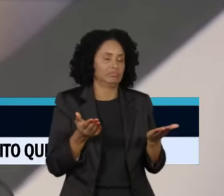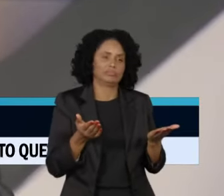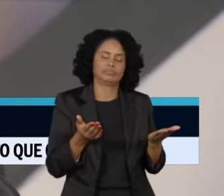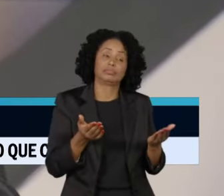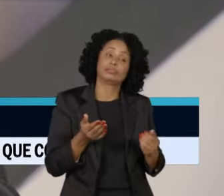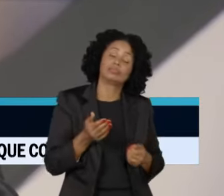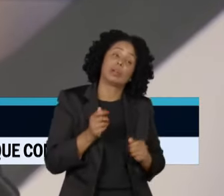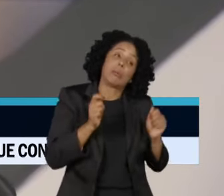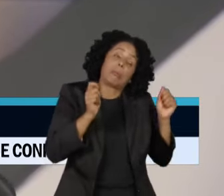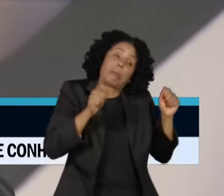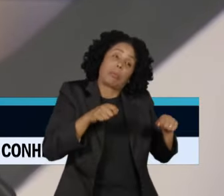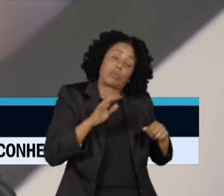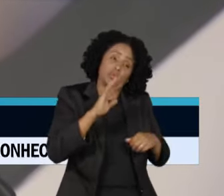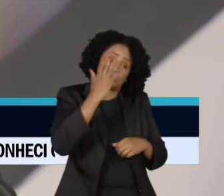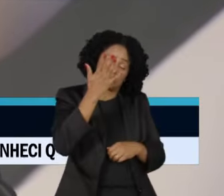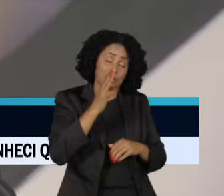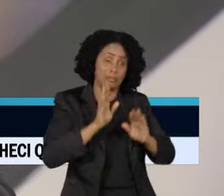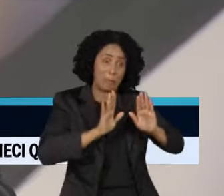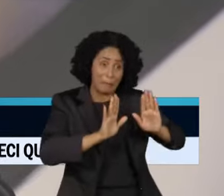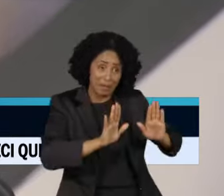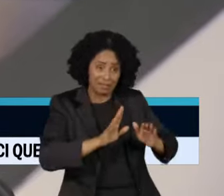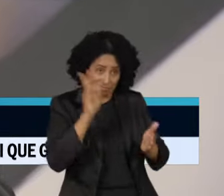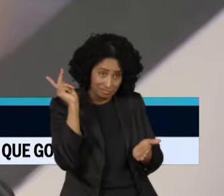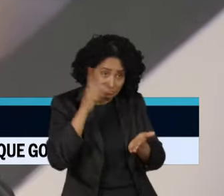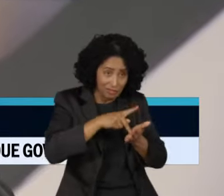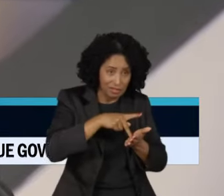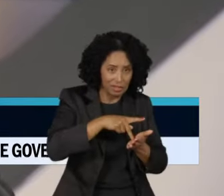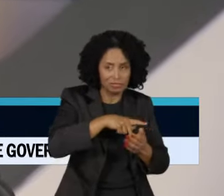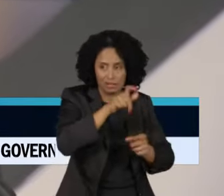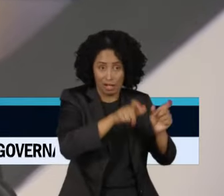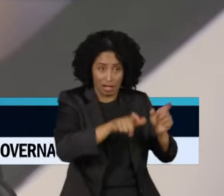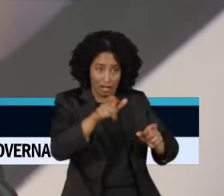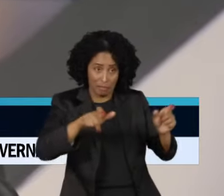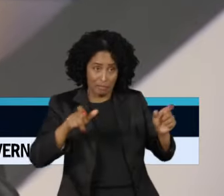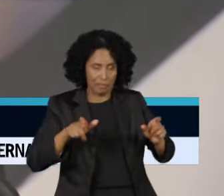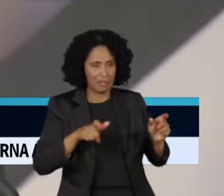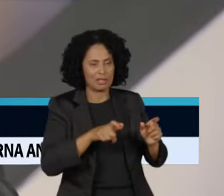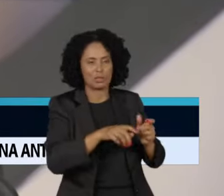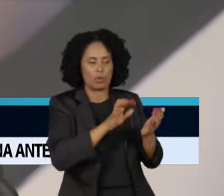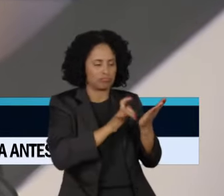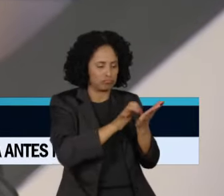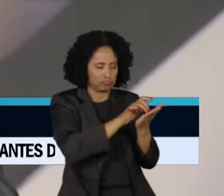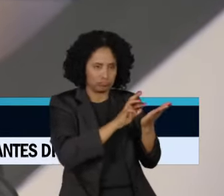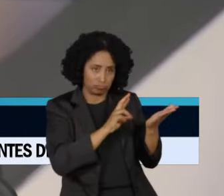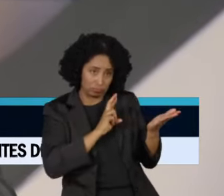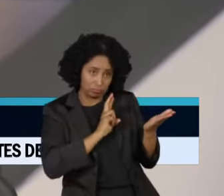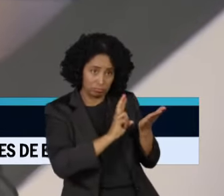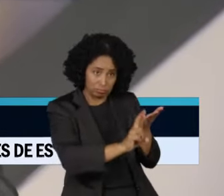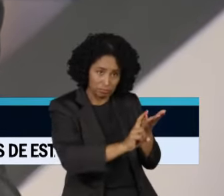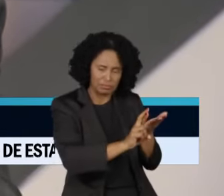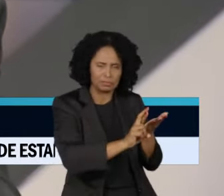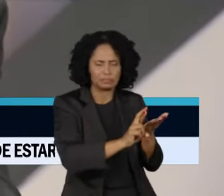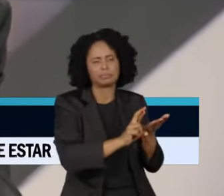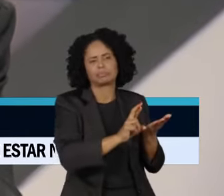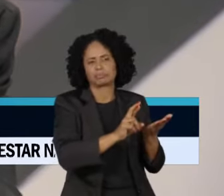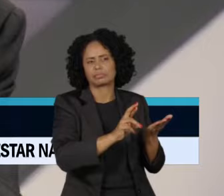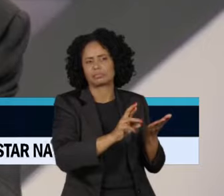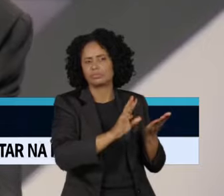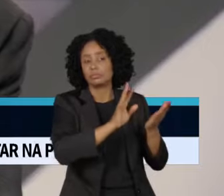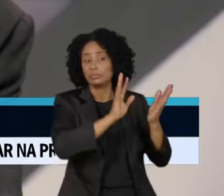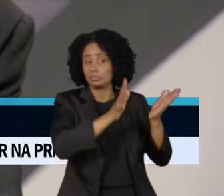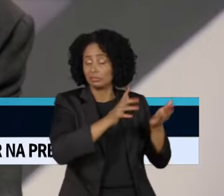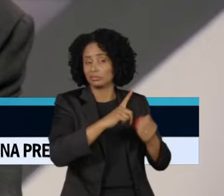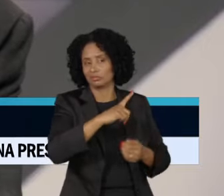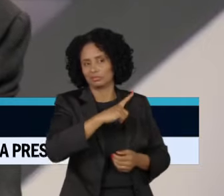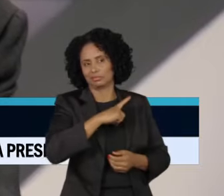condições. Os recenseadores estão para a governabilidade, tal como os enfermeiros, o pessoal da saúde estavam em